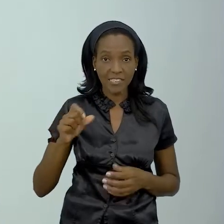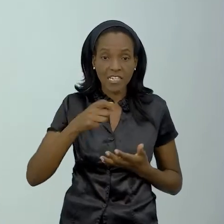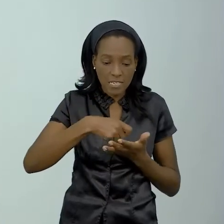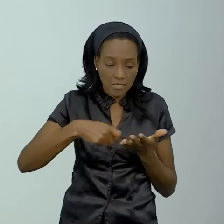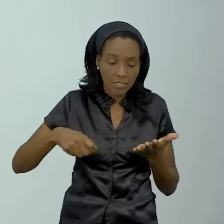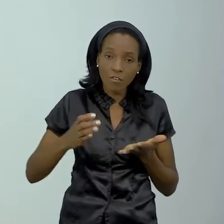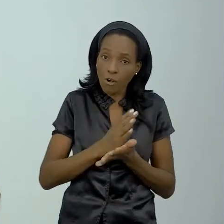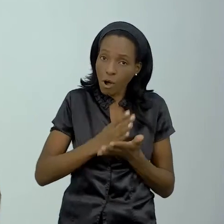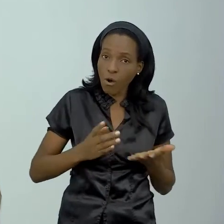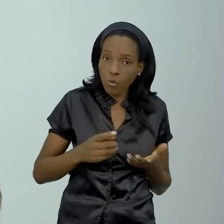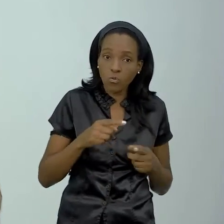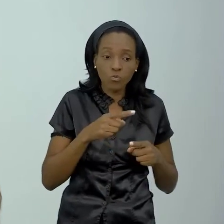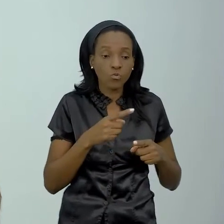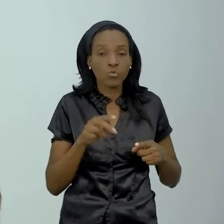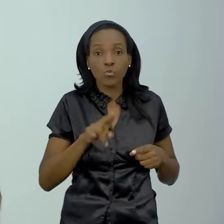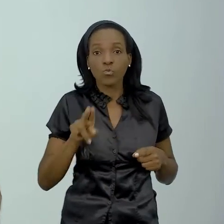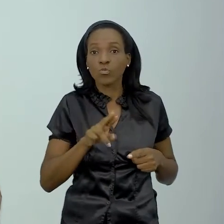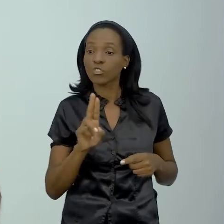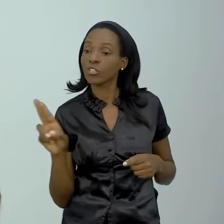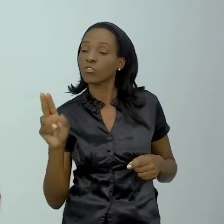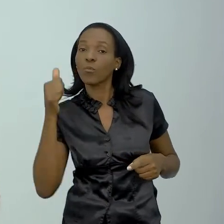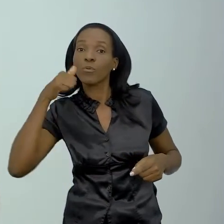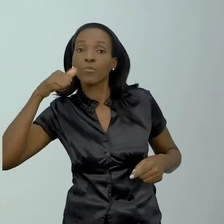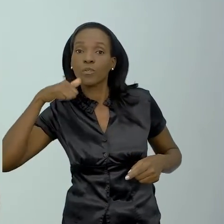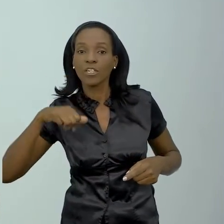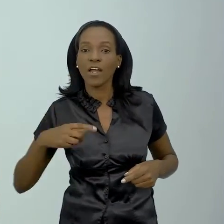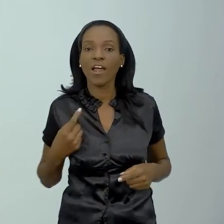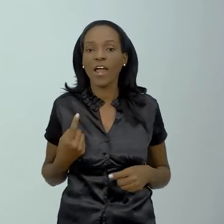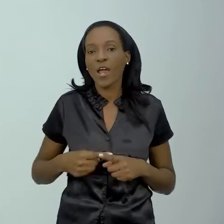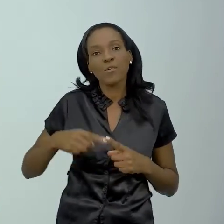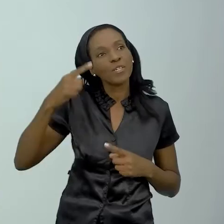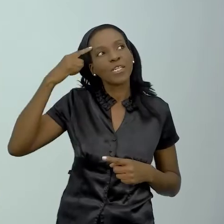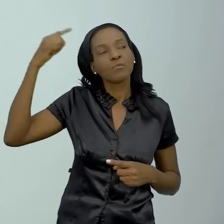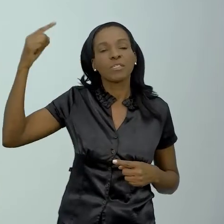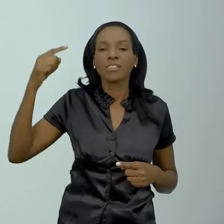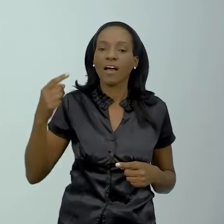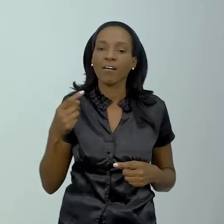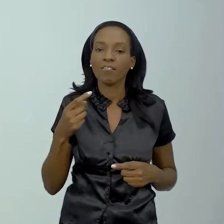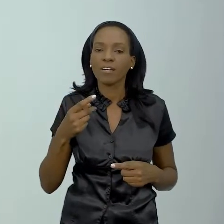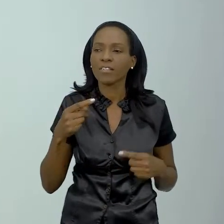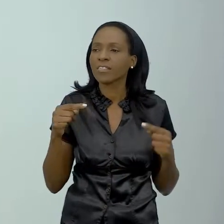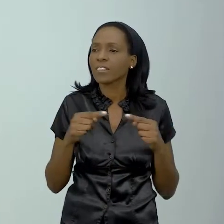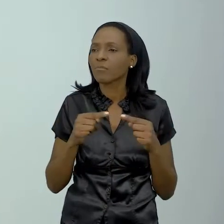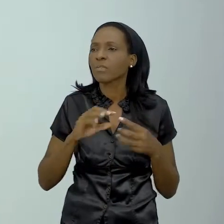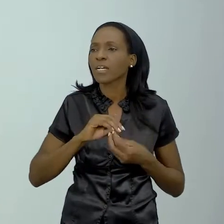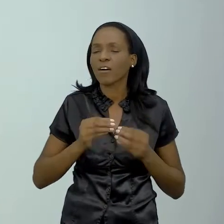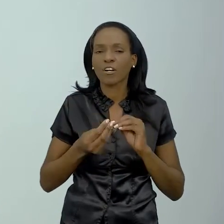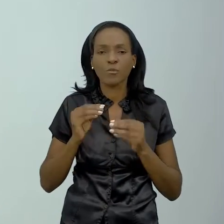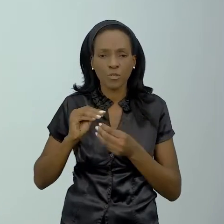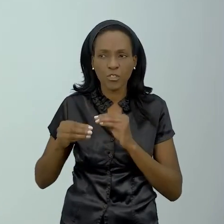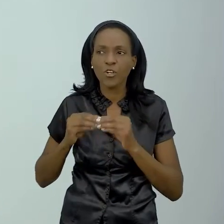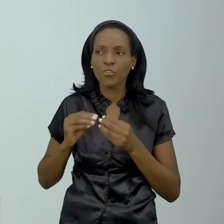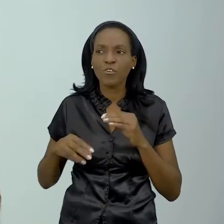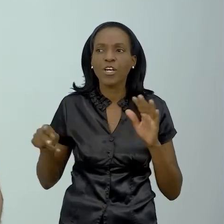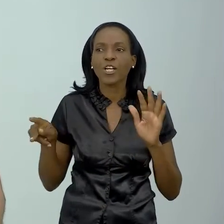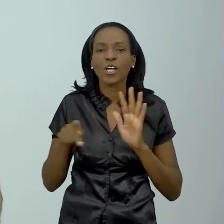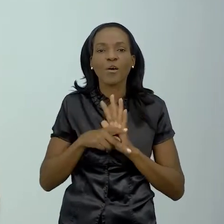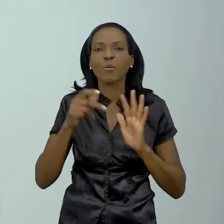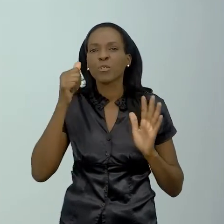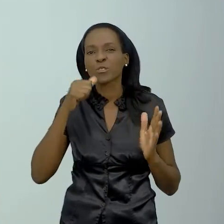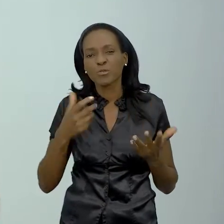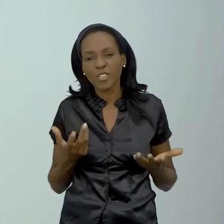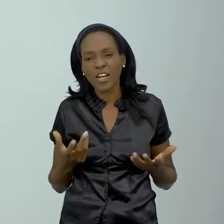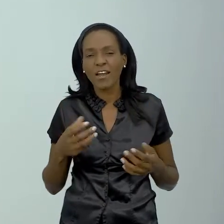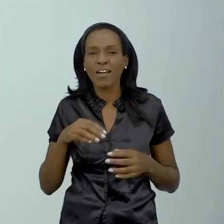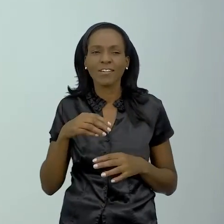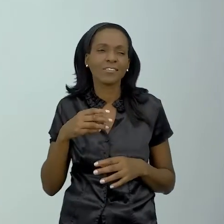feminino porque ele achava que, por escrever uma novela, não ia ser levado a sério. Que também é um